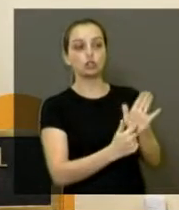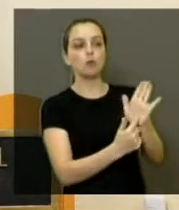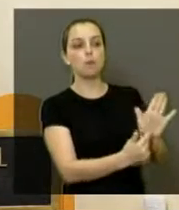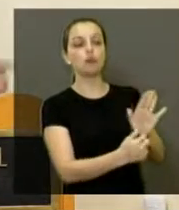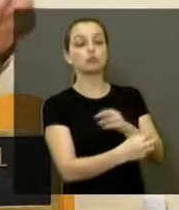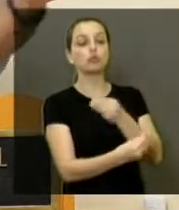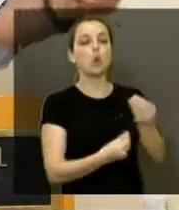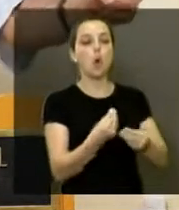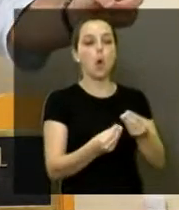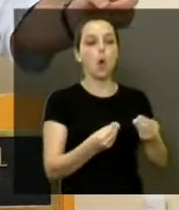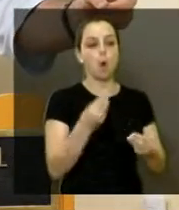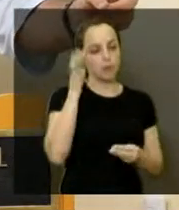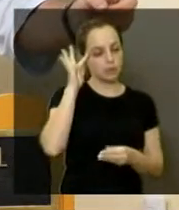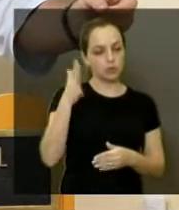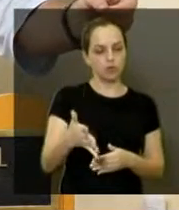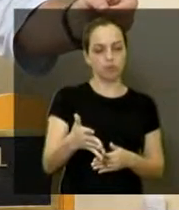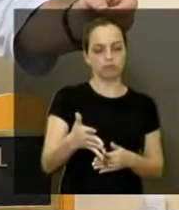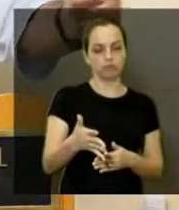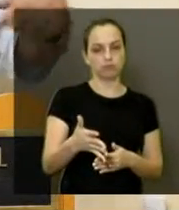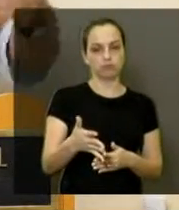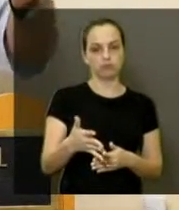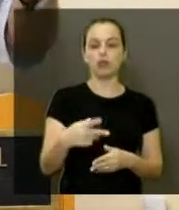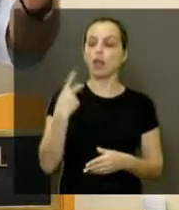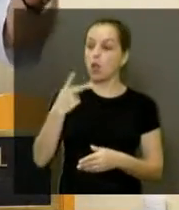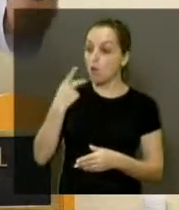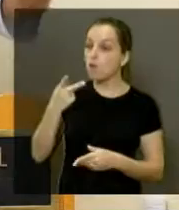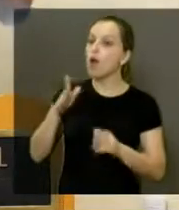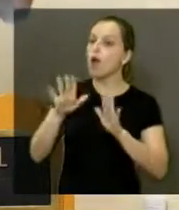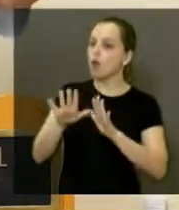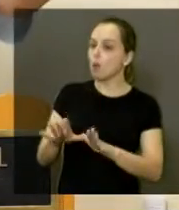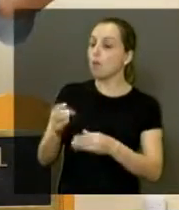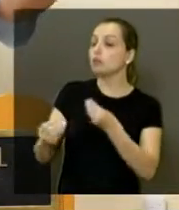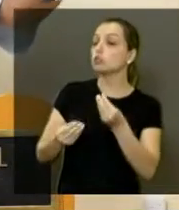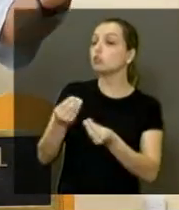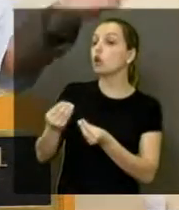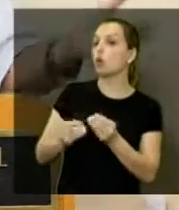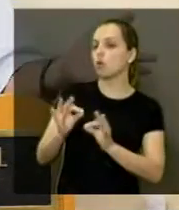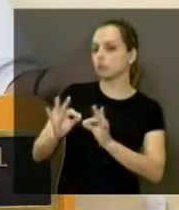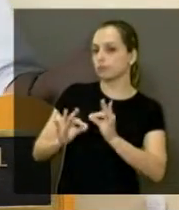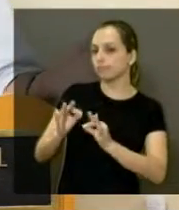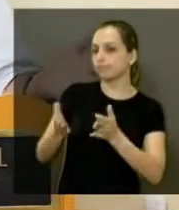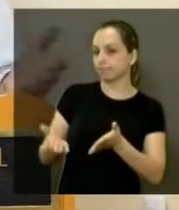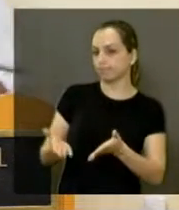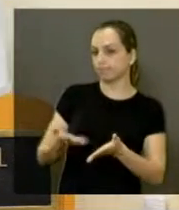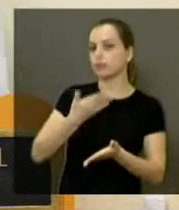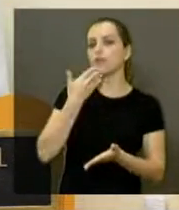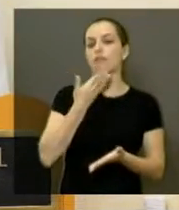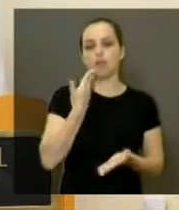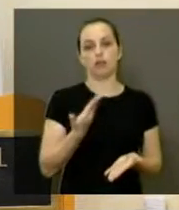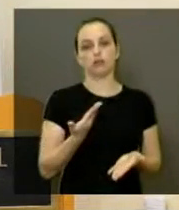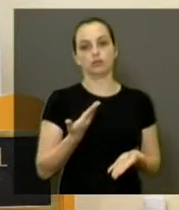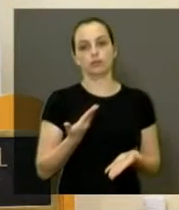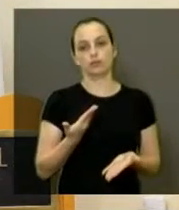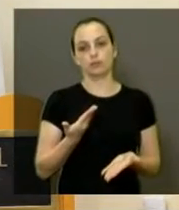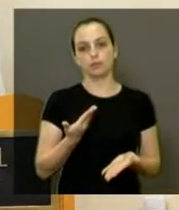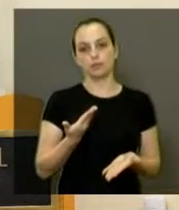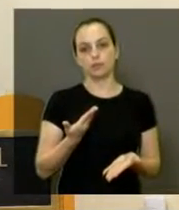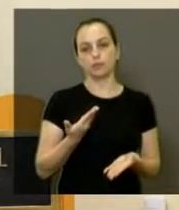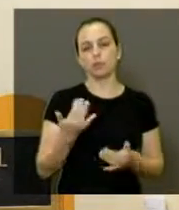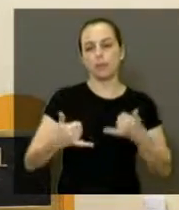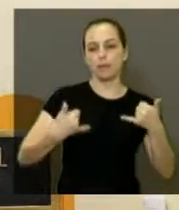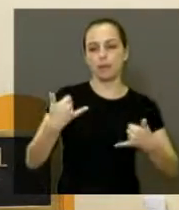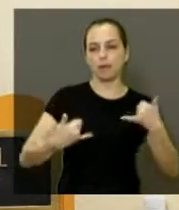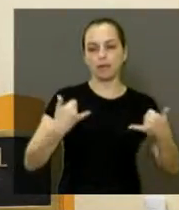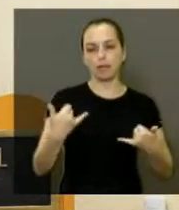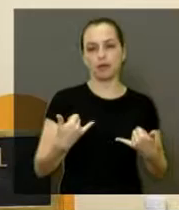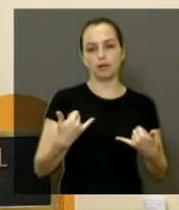soluções. Eu falo, mas não digo como eu faria. Assim é fácil. Assim é brincadeira.